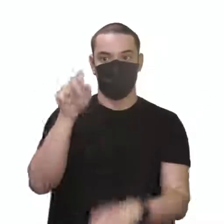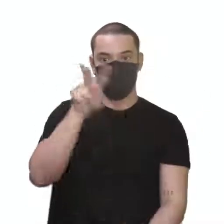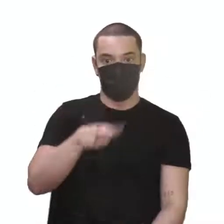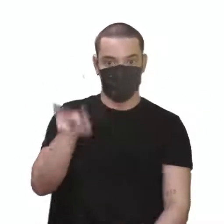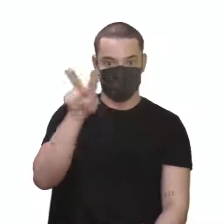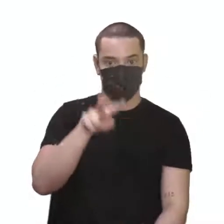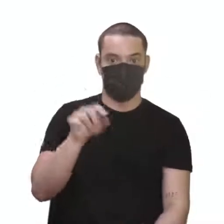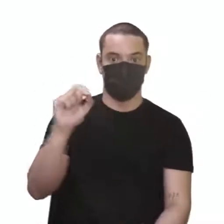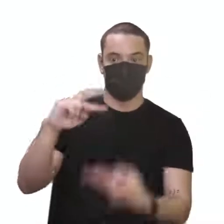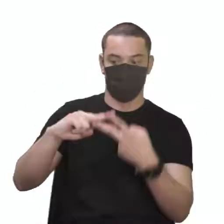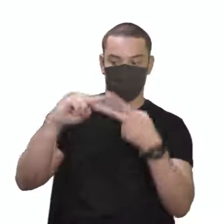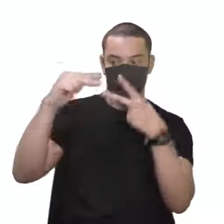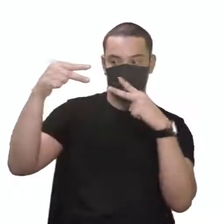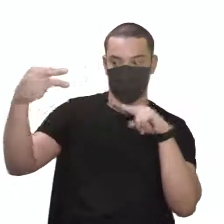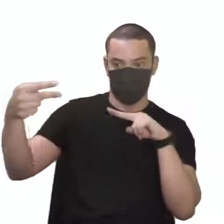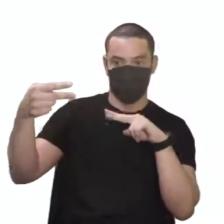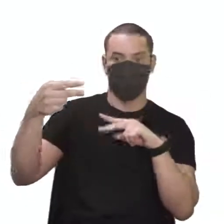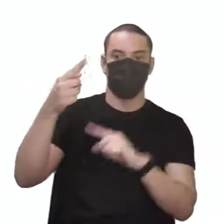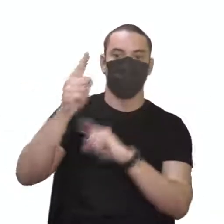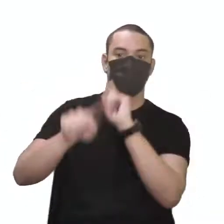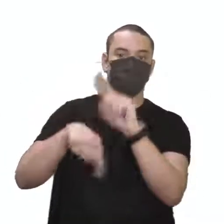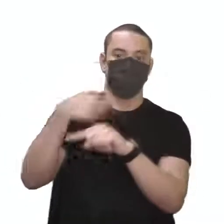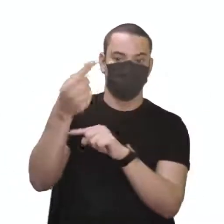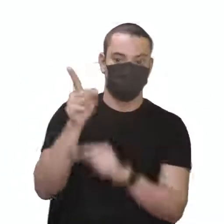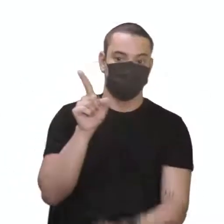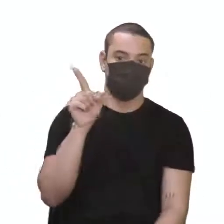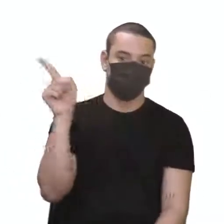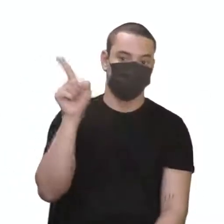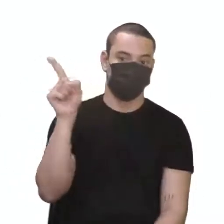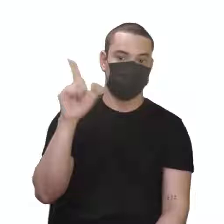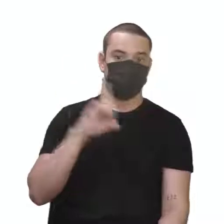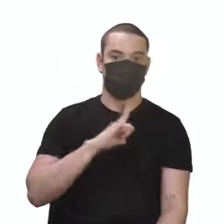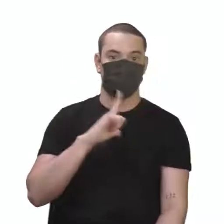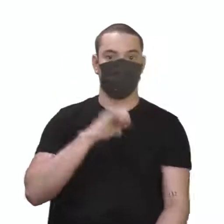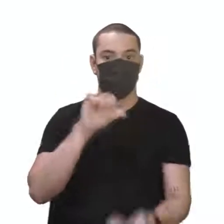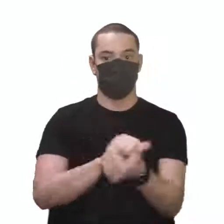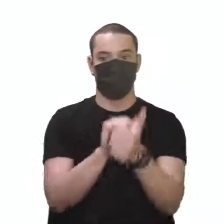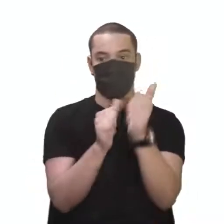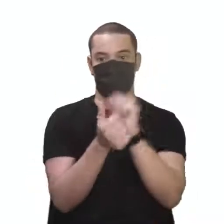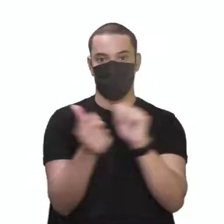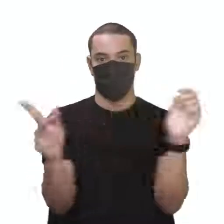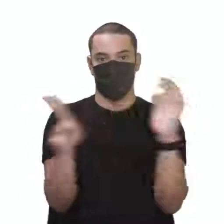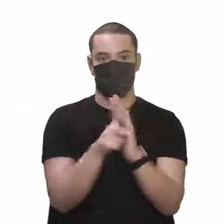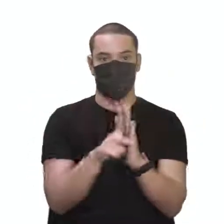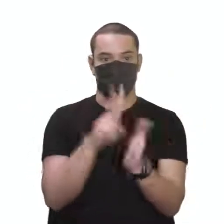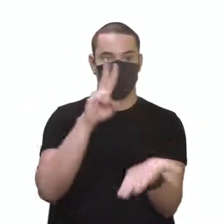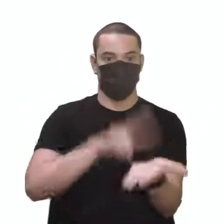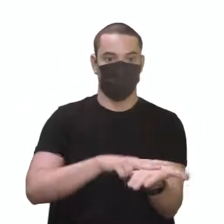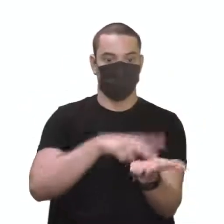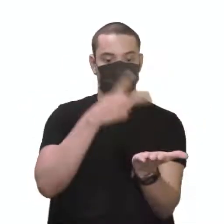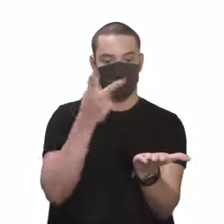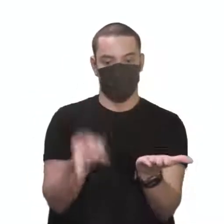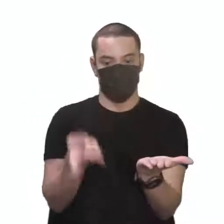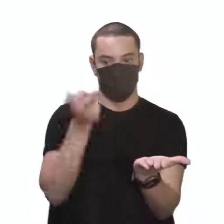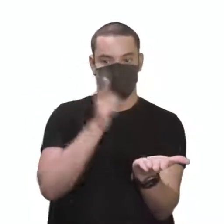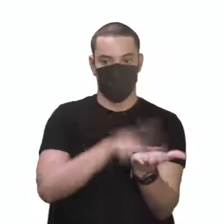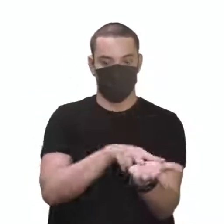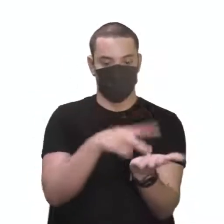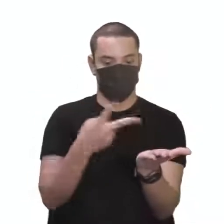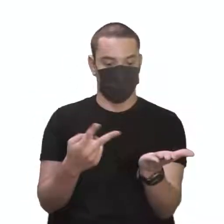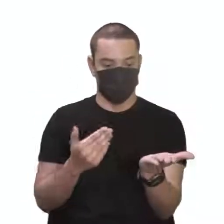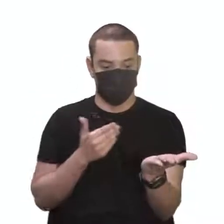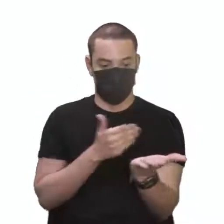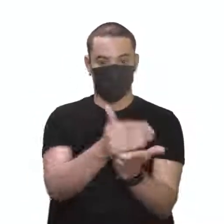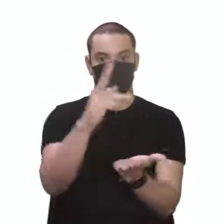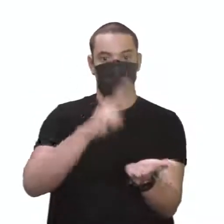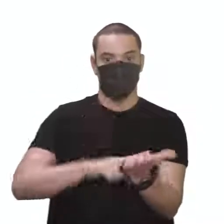desse DNA e depois que esse DNA sofreu o processo de transcrição, aí ele começa a traduzir